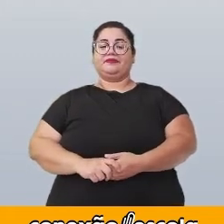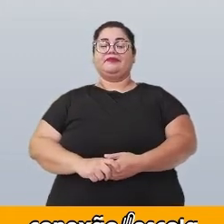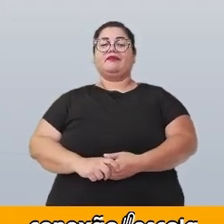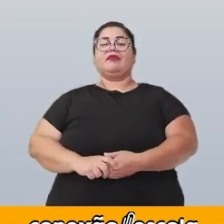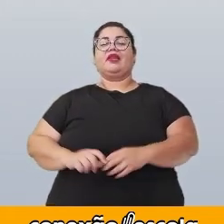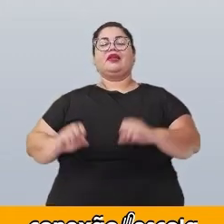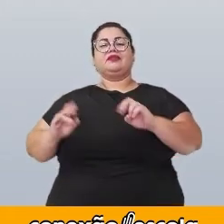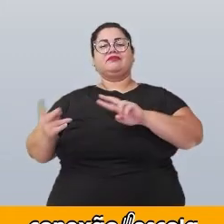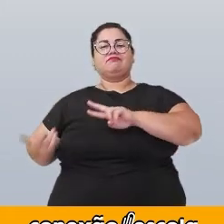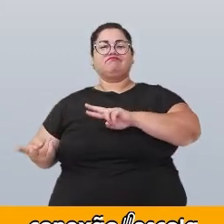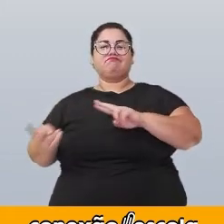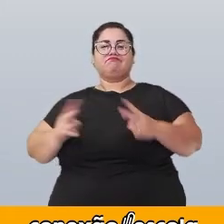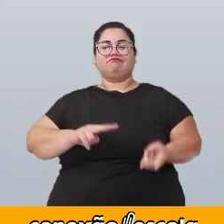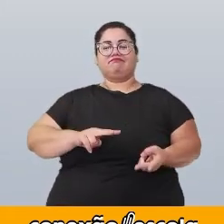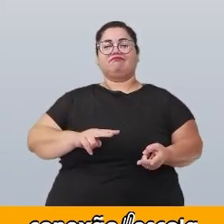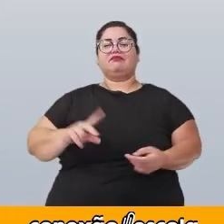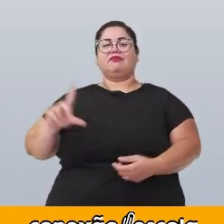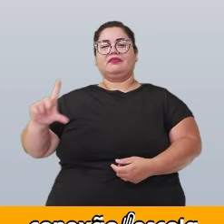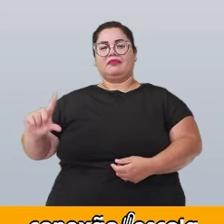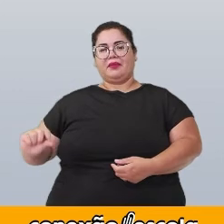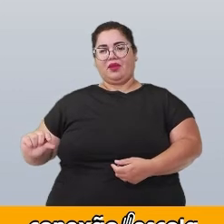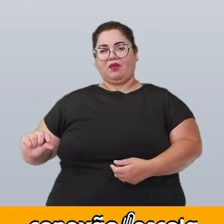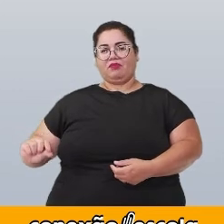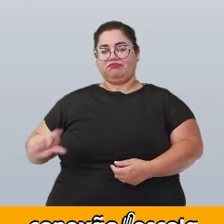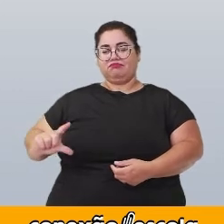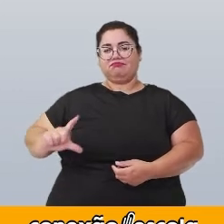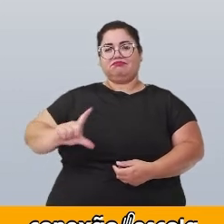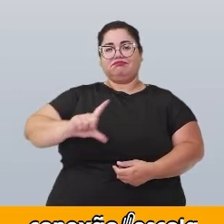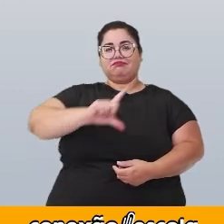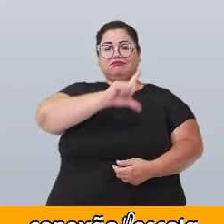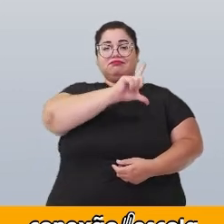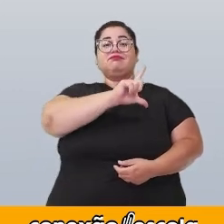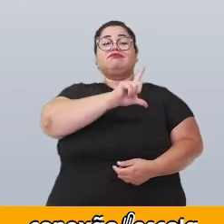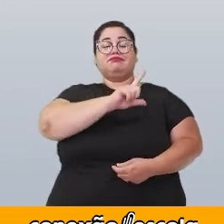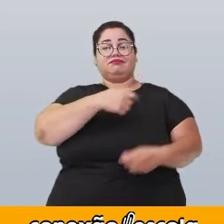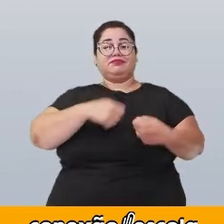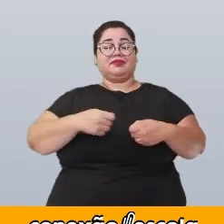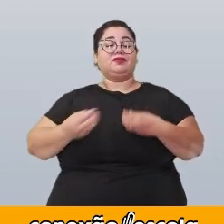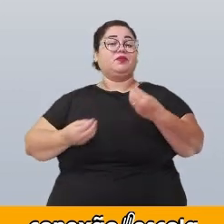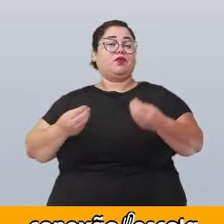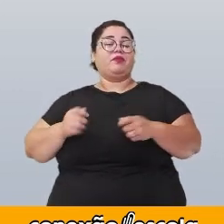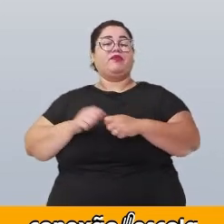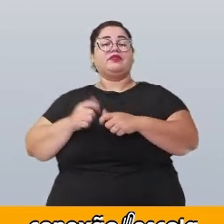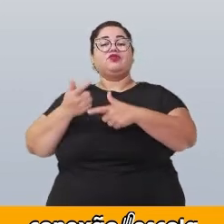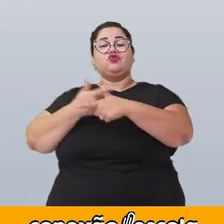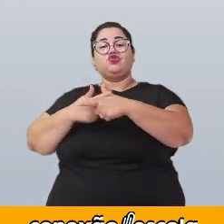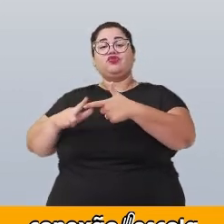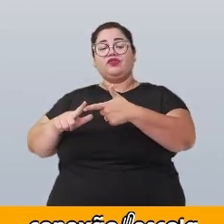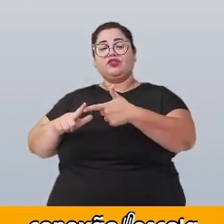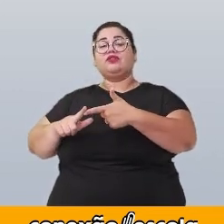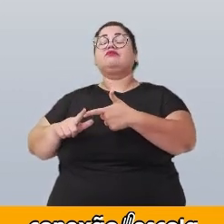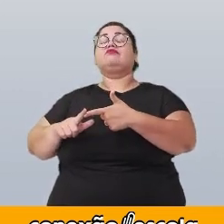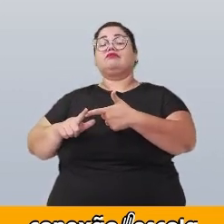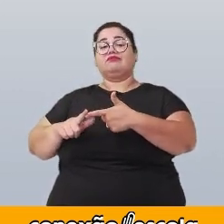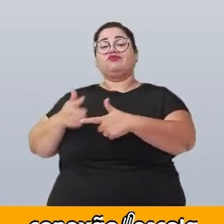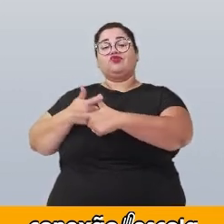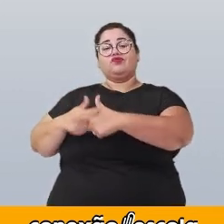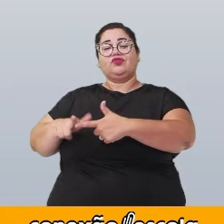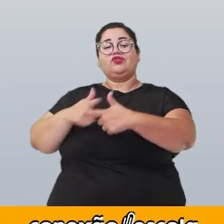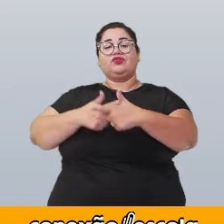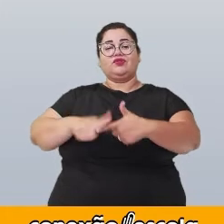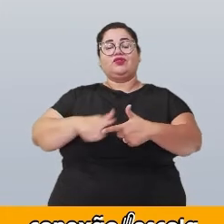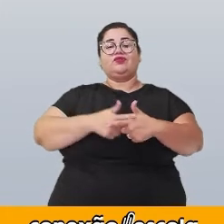E para converter da menor unidade para a maior, nós vamos dividir esse